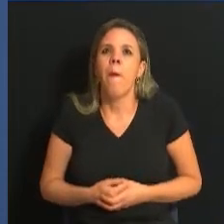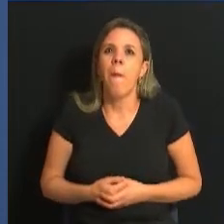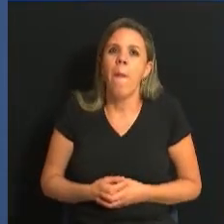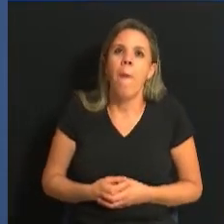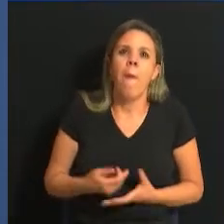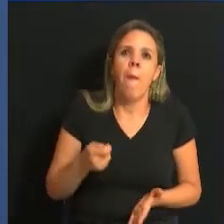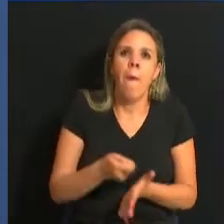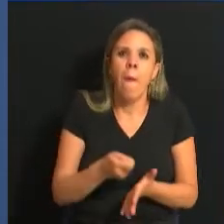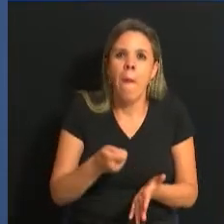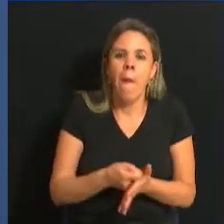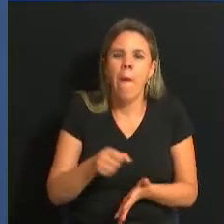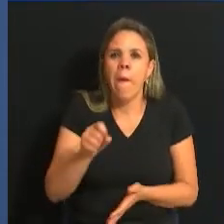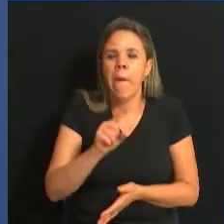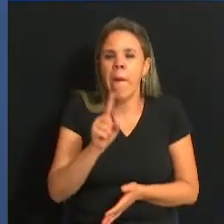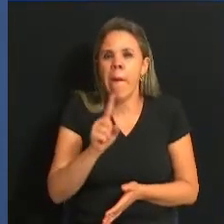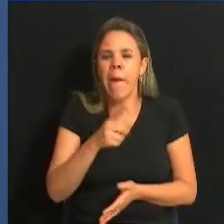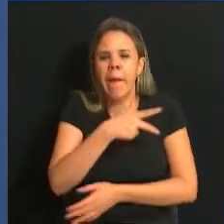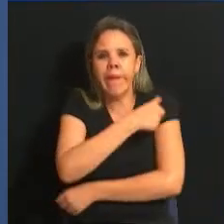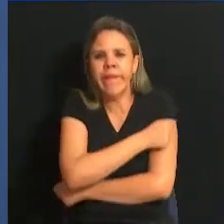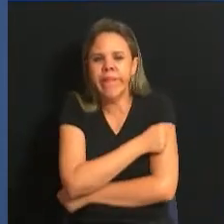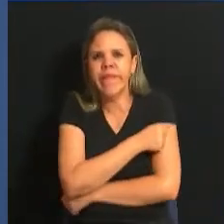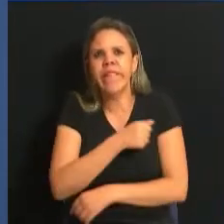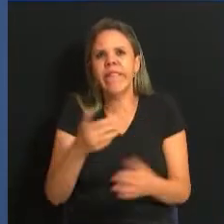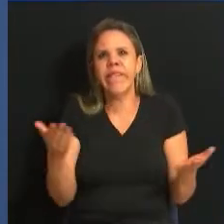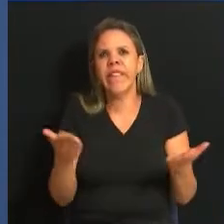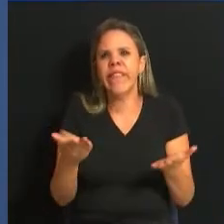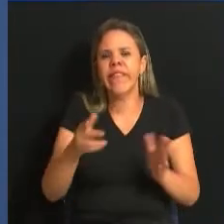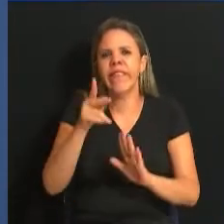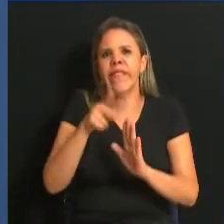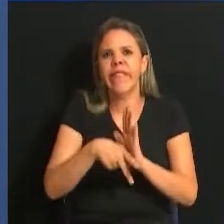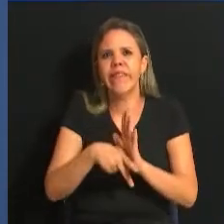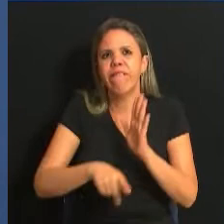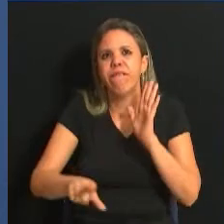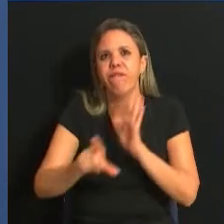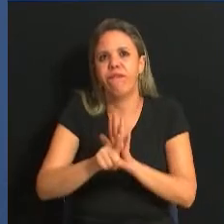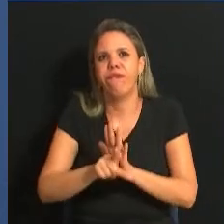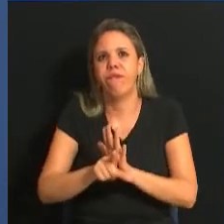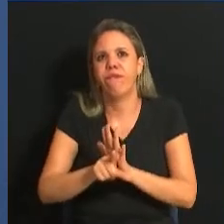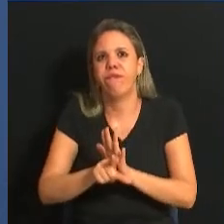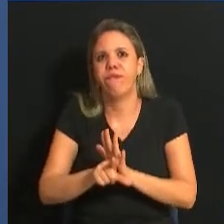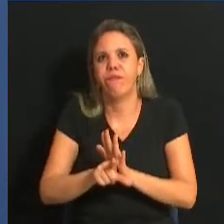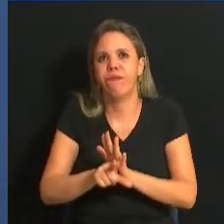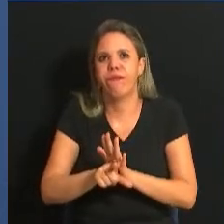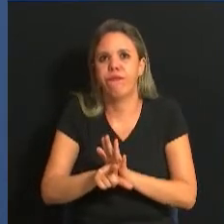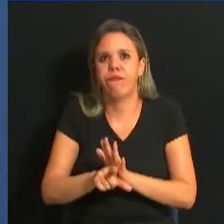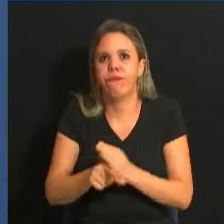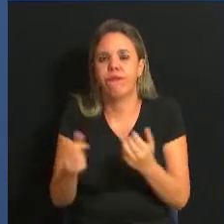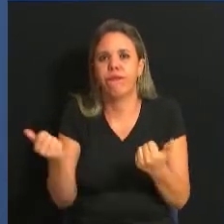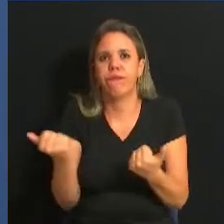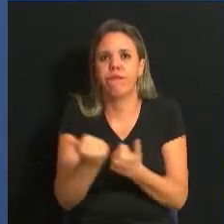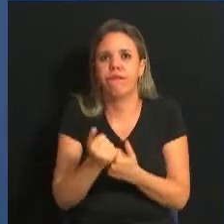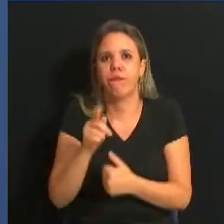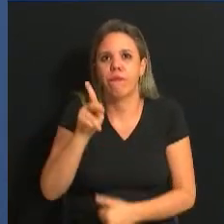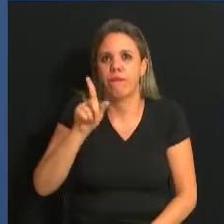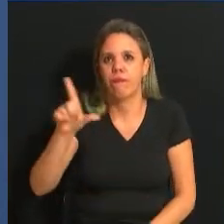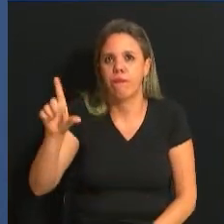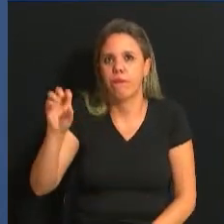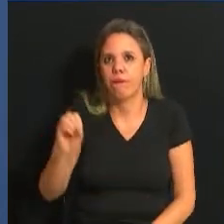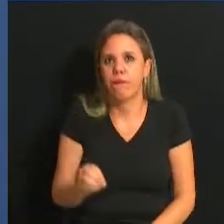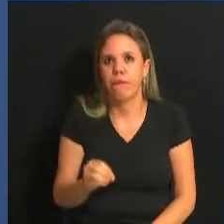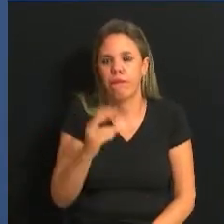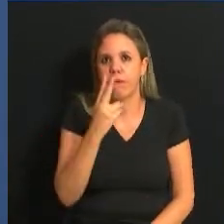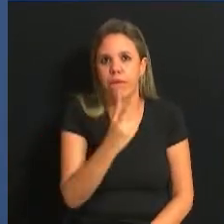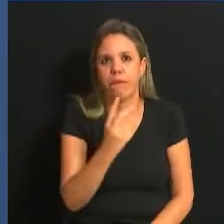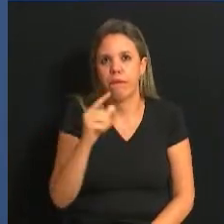exigência ou não da vacinação, e agora um projeto de lei que é um substitutivo ao PLO